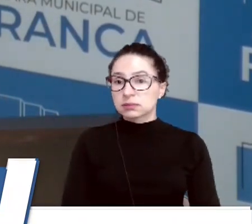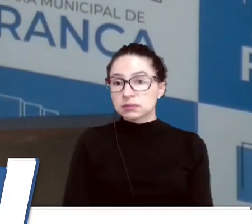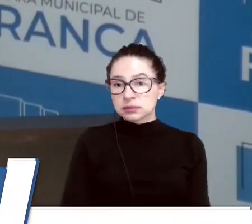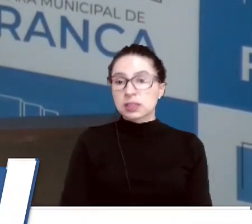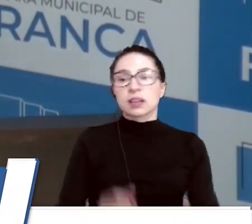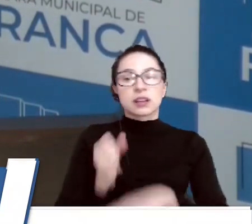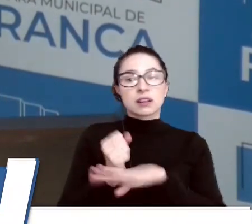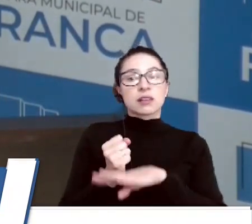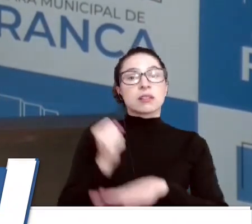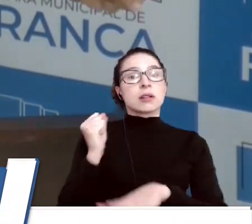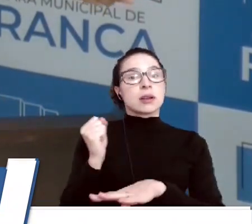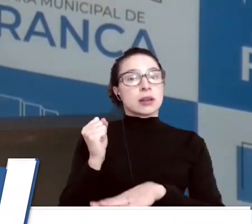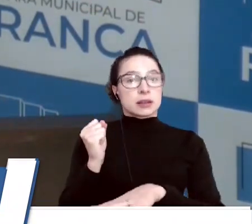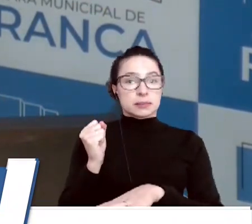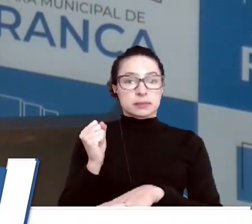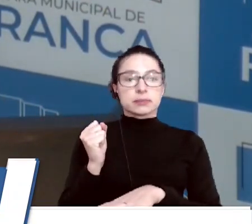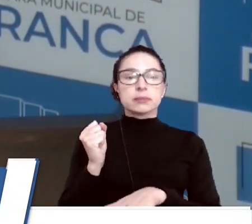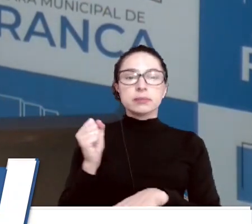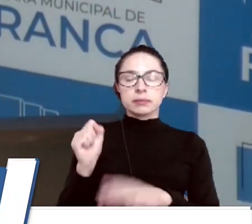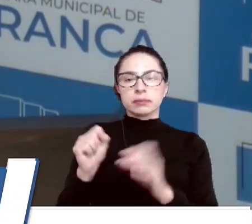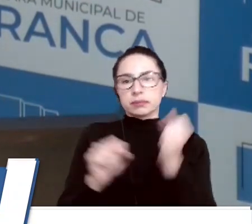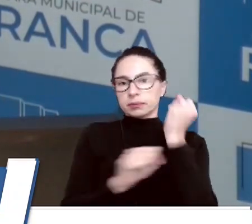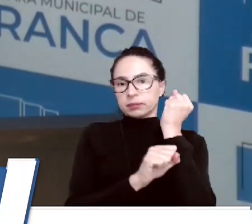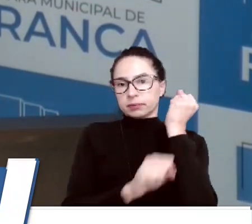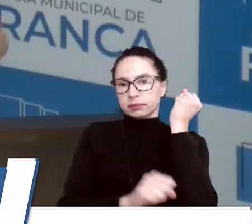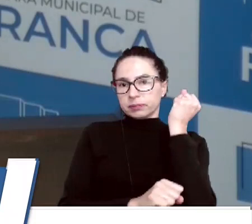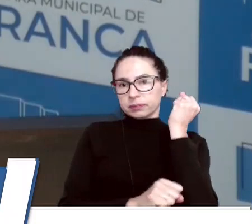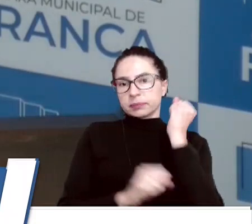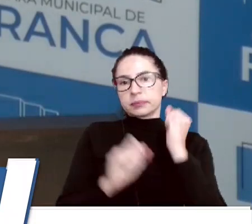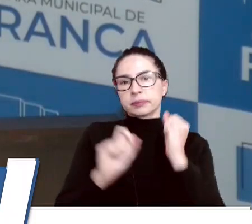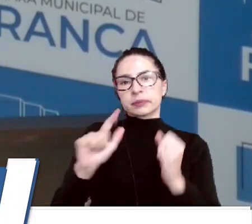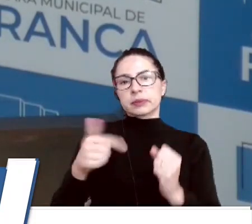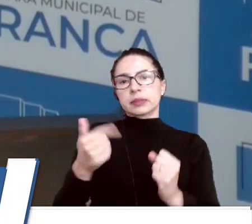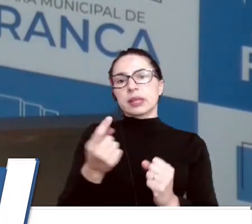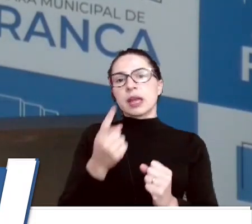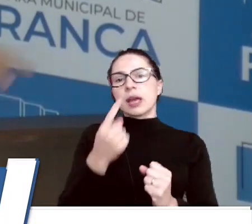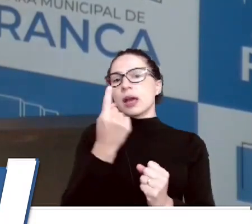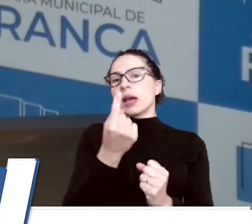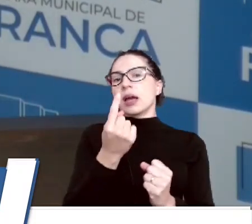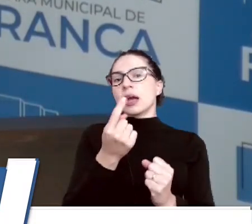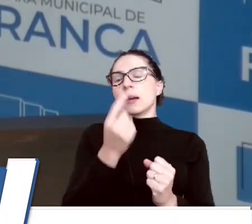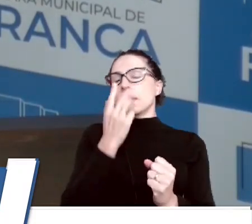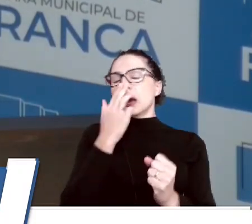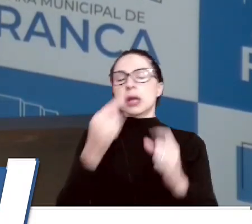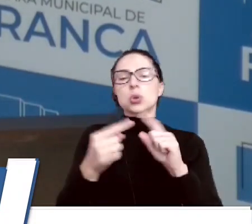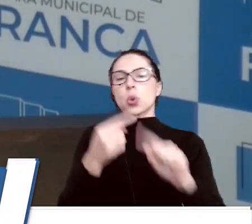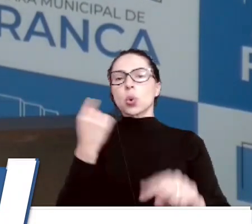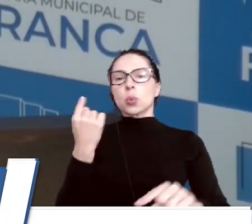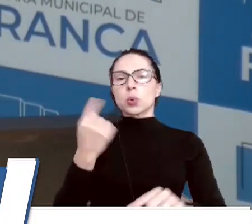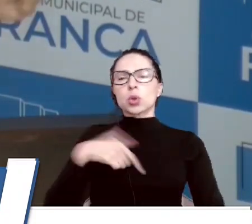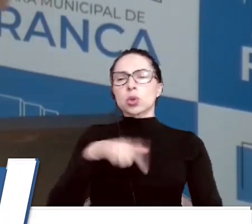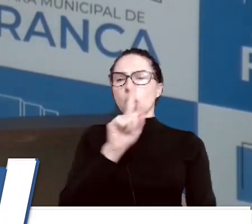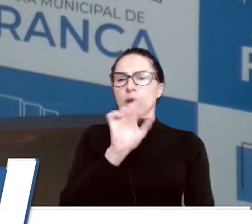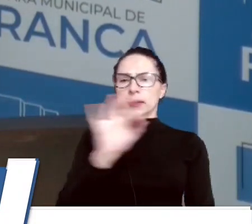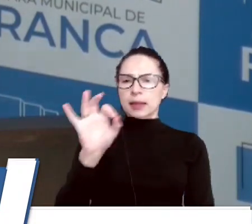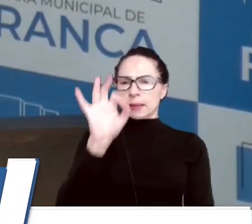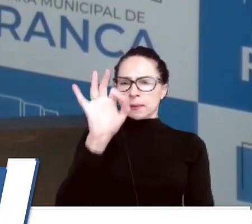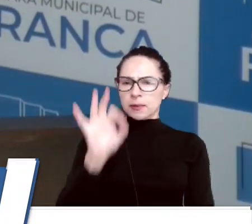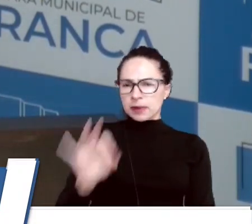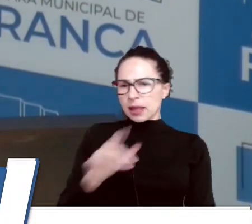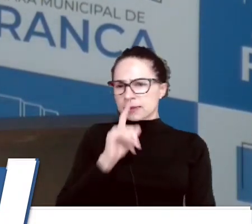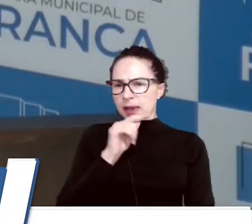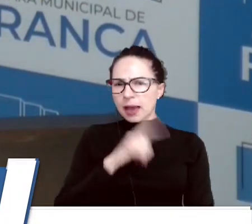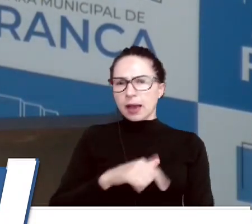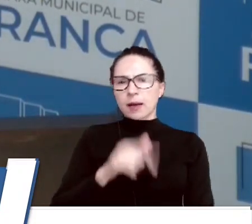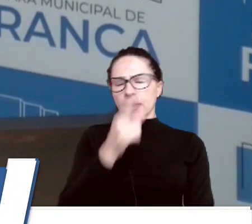Franca, em Sabesp, é um ponto fora da curva. Nós temos 100% de água, nós temos 100%